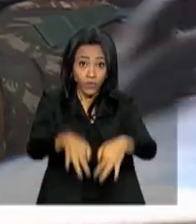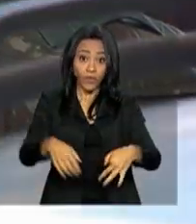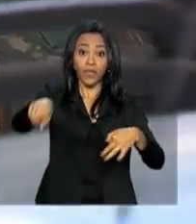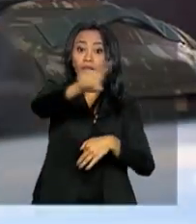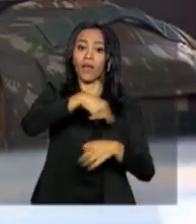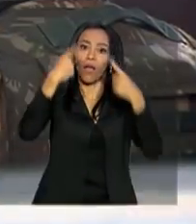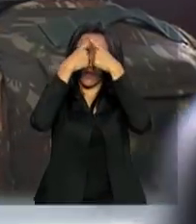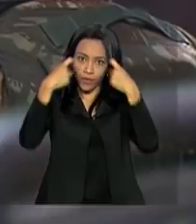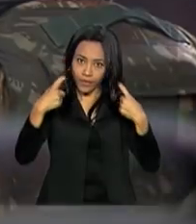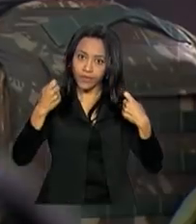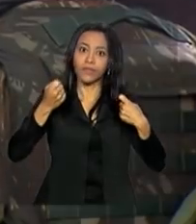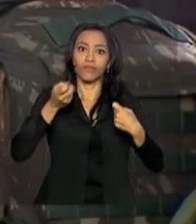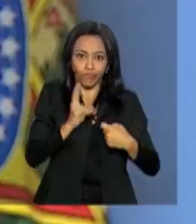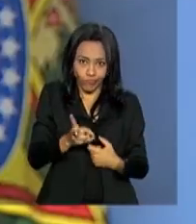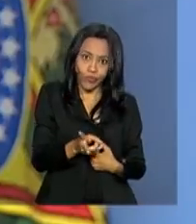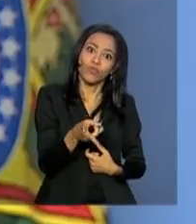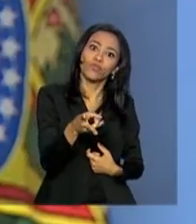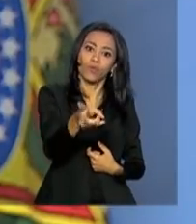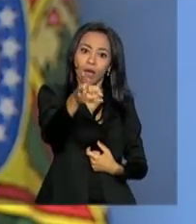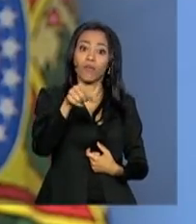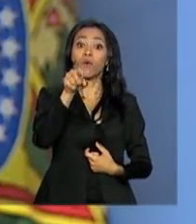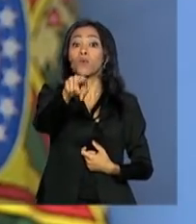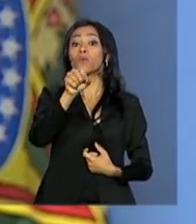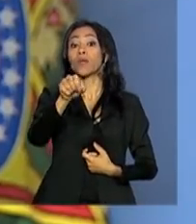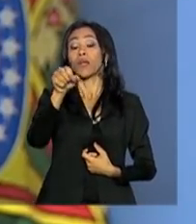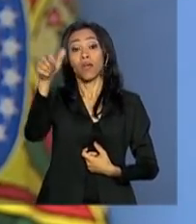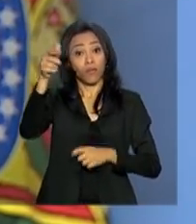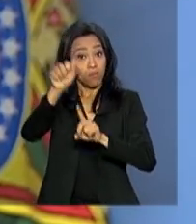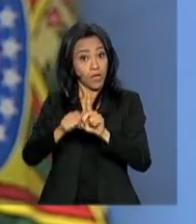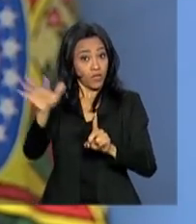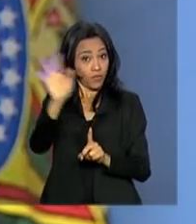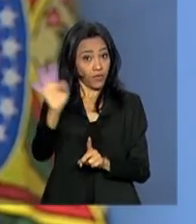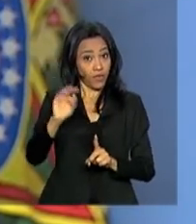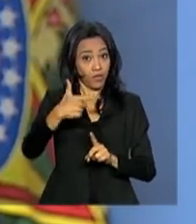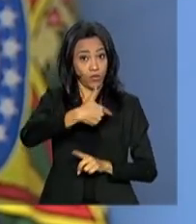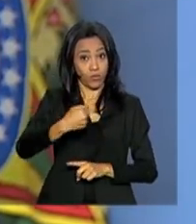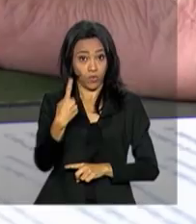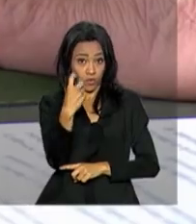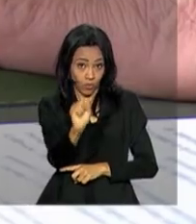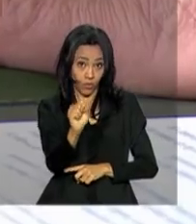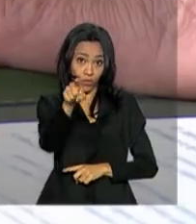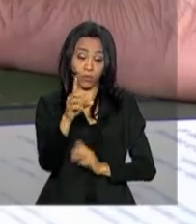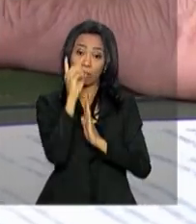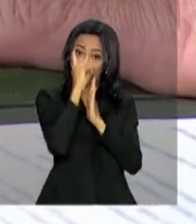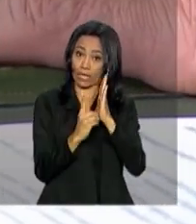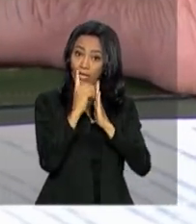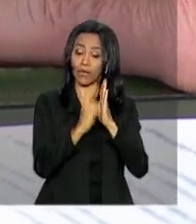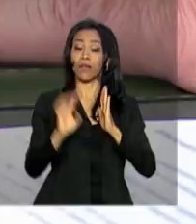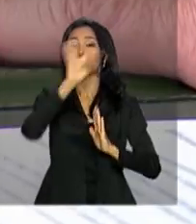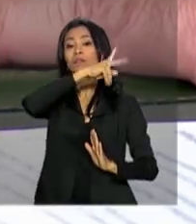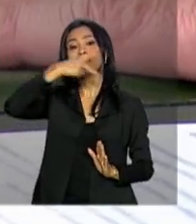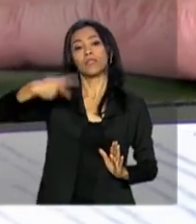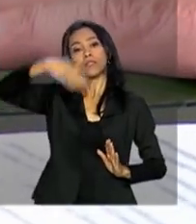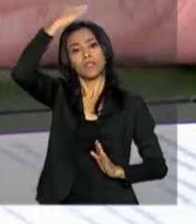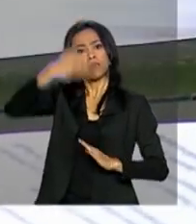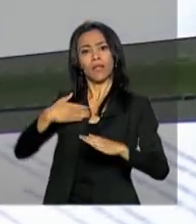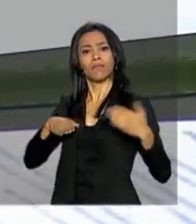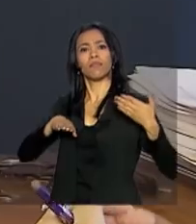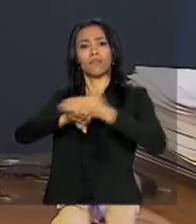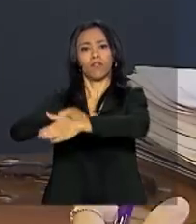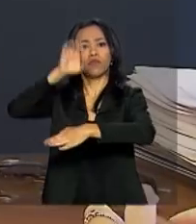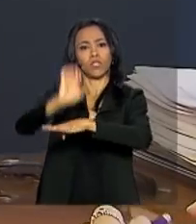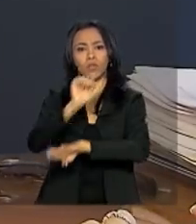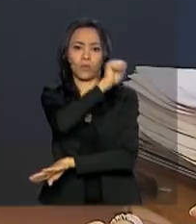violência ainda se intensificava, o que levou, em fevereiro de 2018, ao decreto presidencial de intervenção